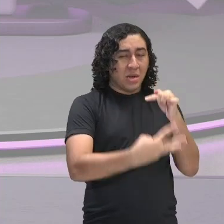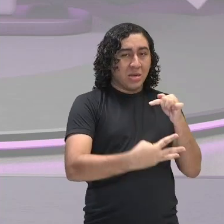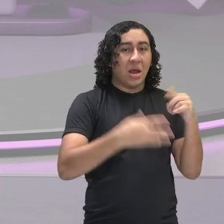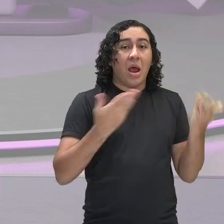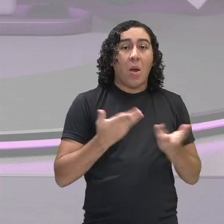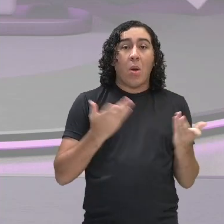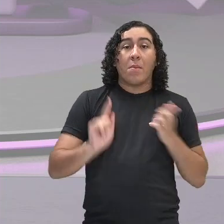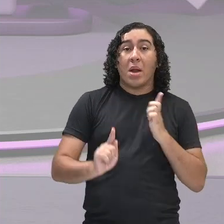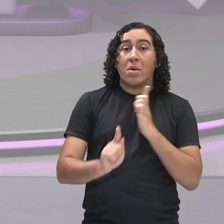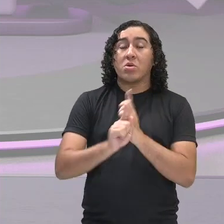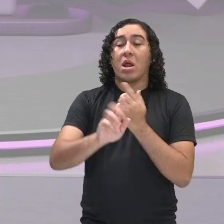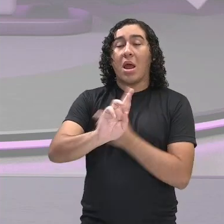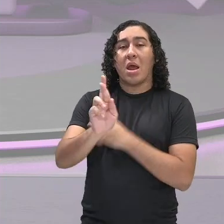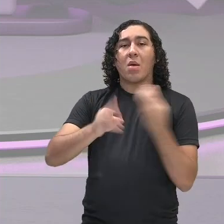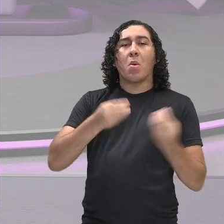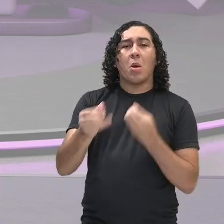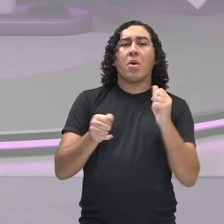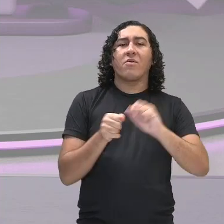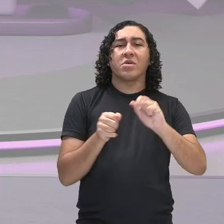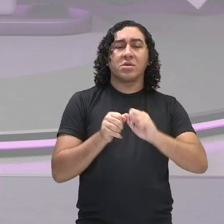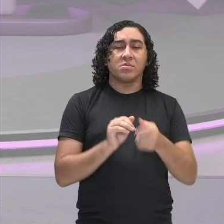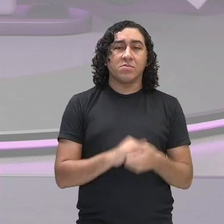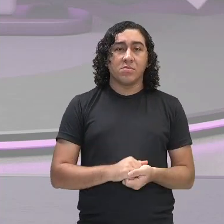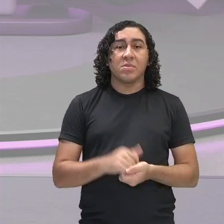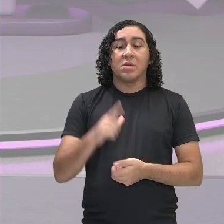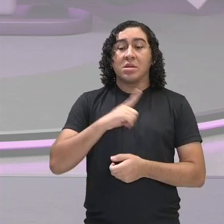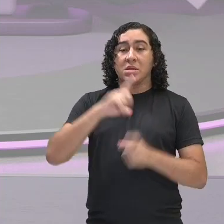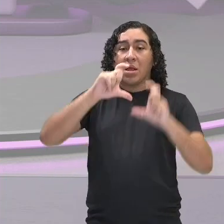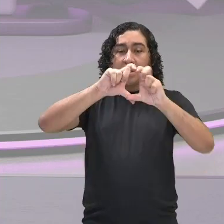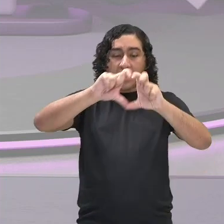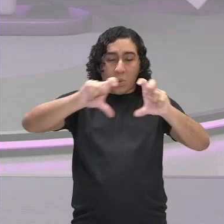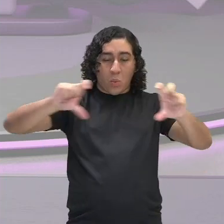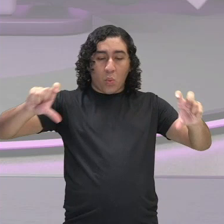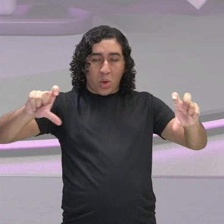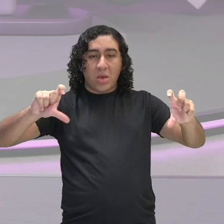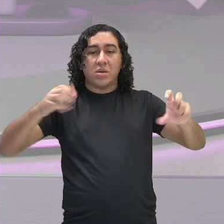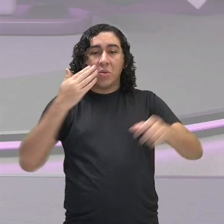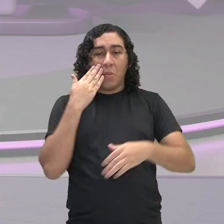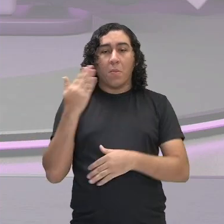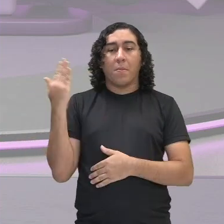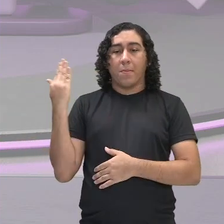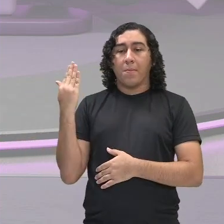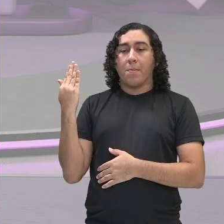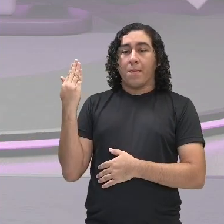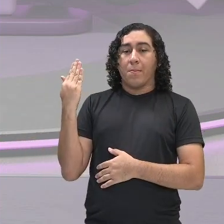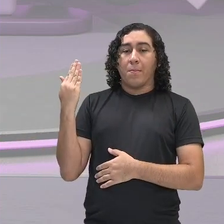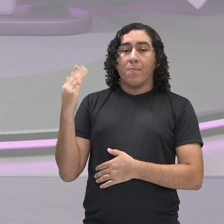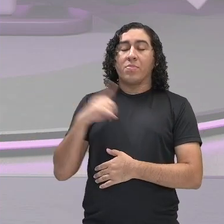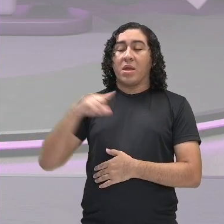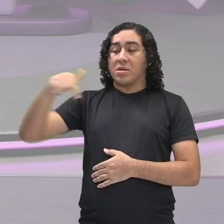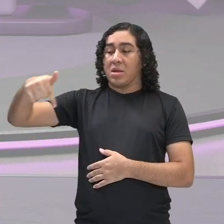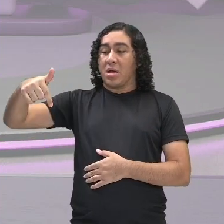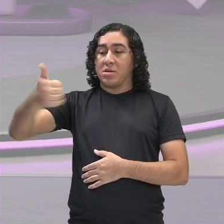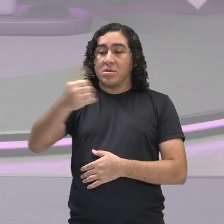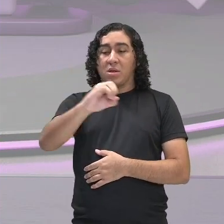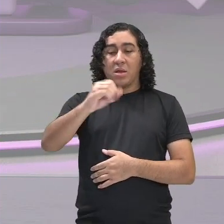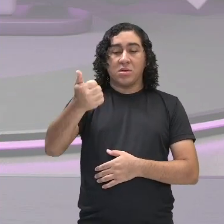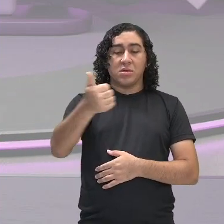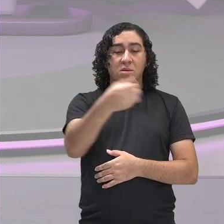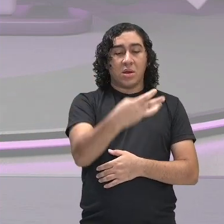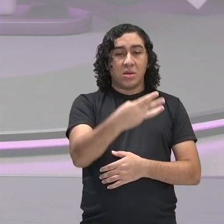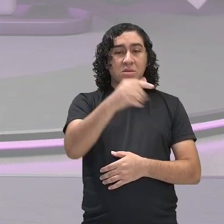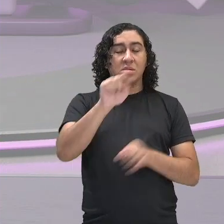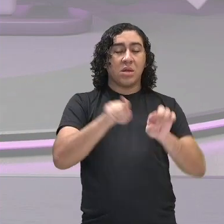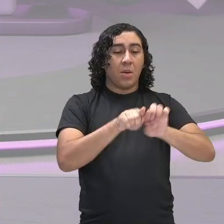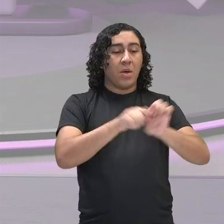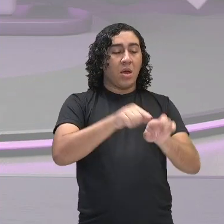agora a razão, o que a gente vai fazer? A gente vai pegar uma sequência, como essa que vocês estão vendo aí, ó. Eu tenho 7, 10, 13, né?